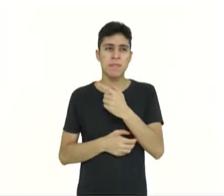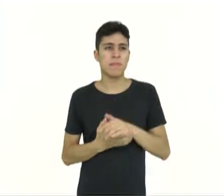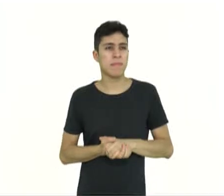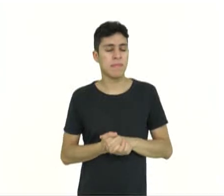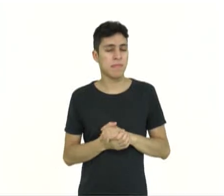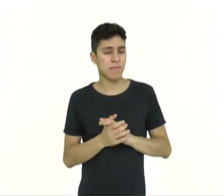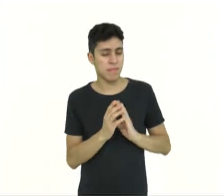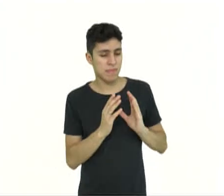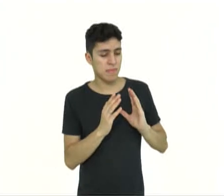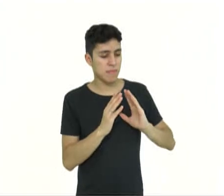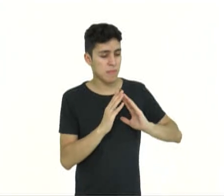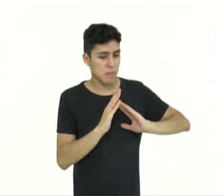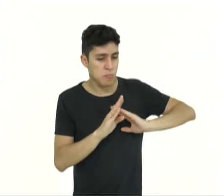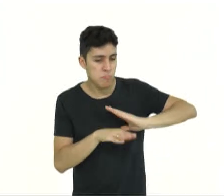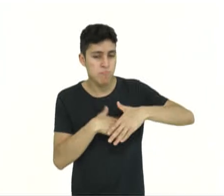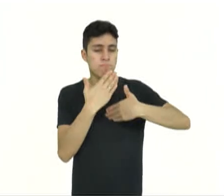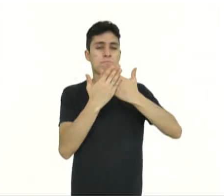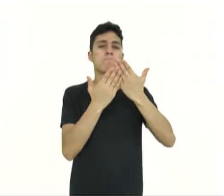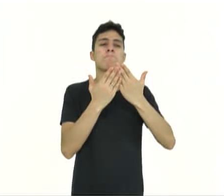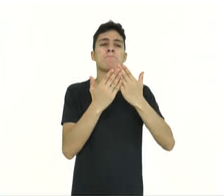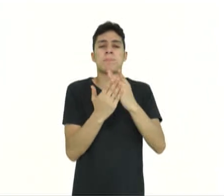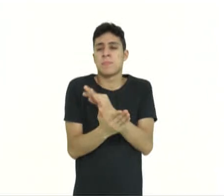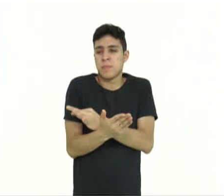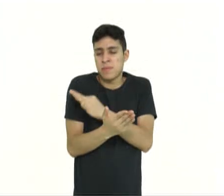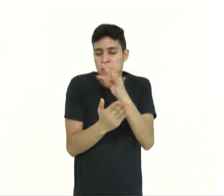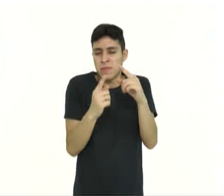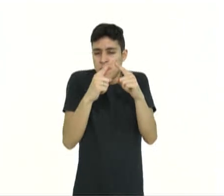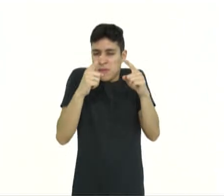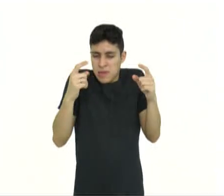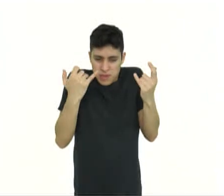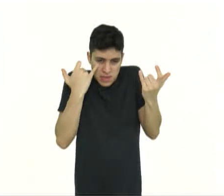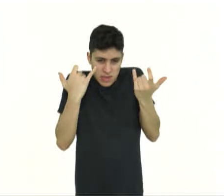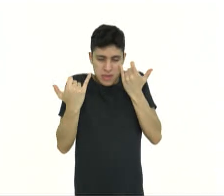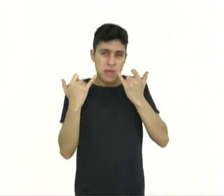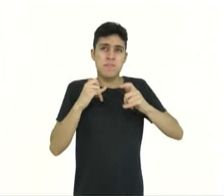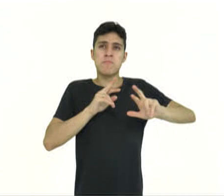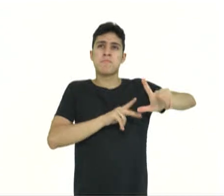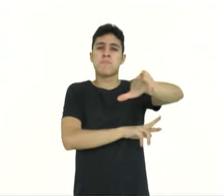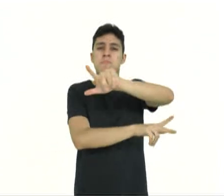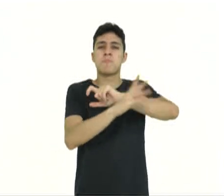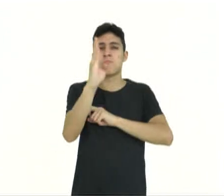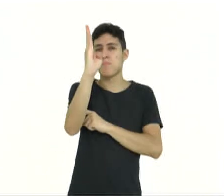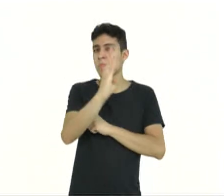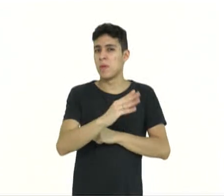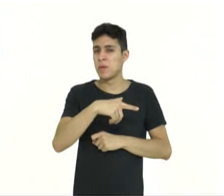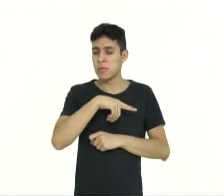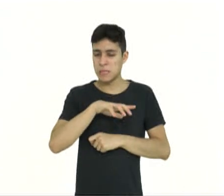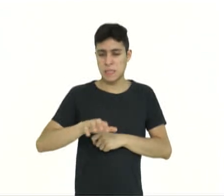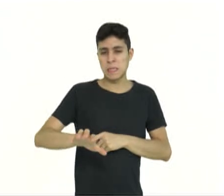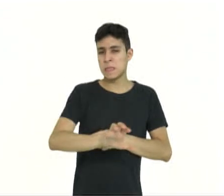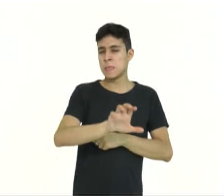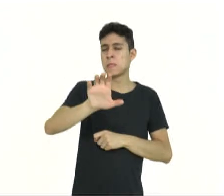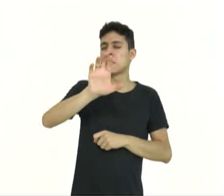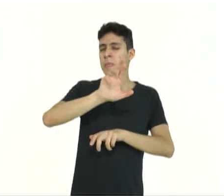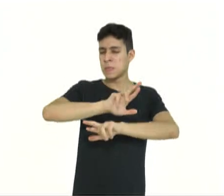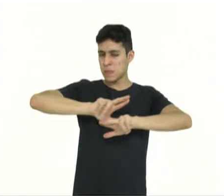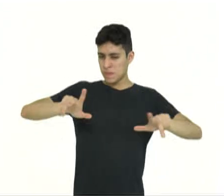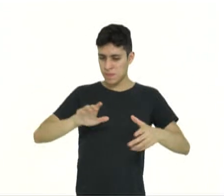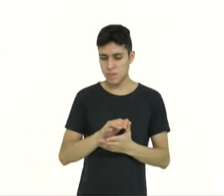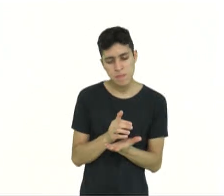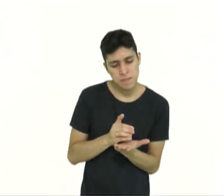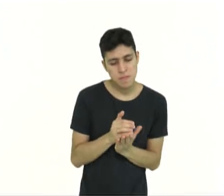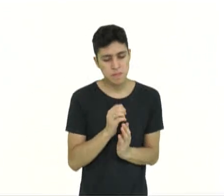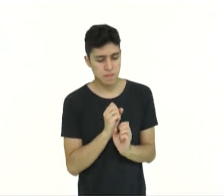a evolução técnico-científica informacional, que é diferente, né, nas regiões do Brasil. Aí. Está em andamento desde meados